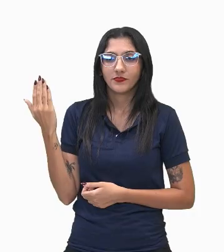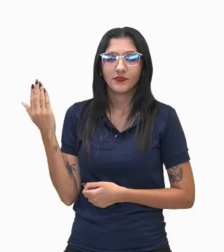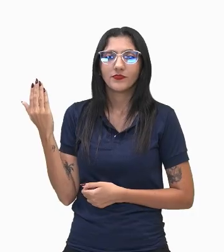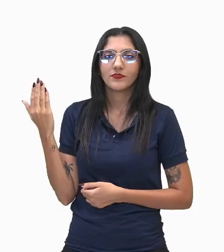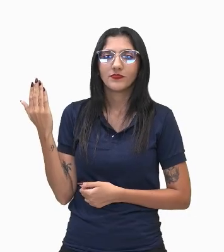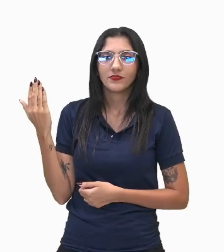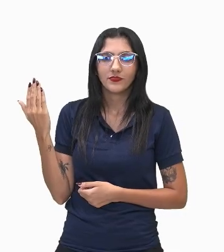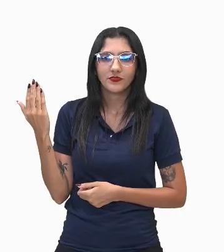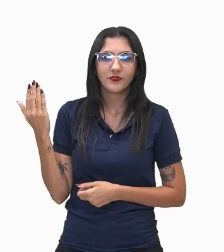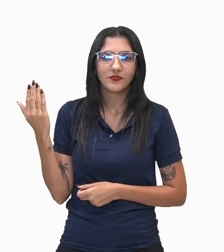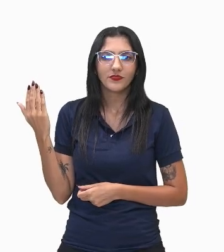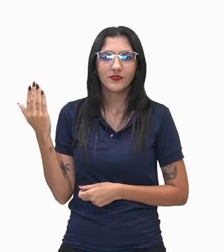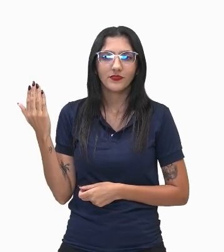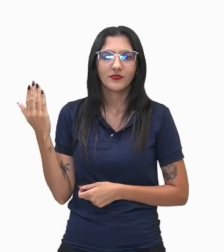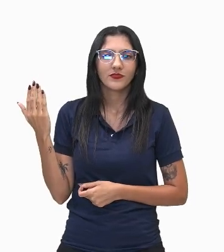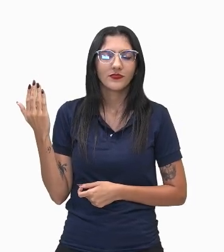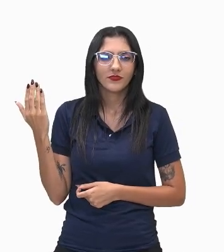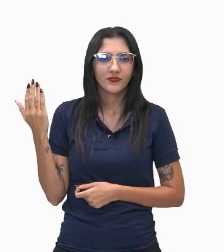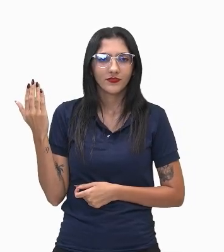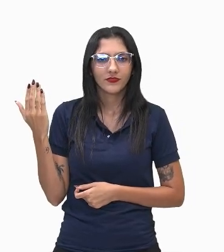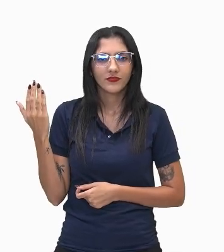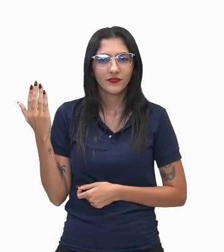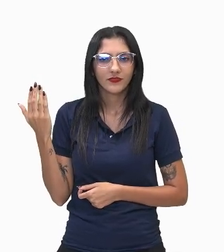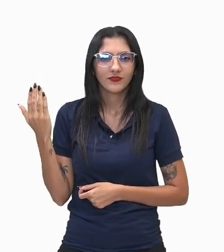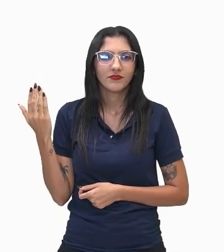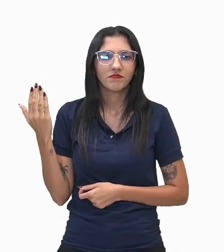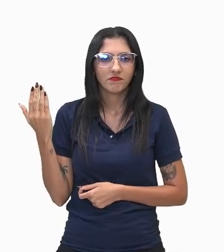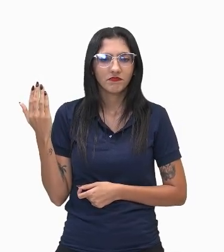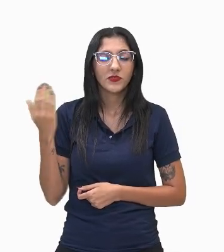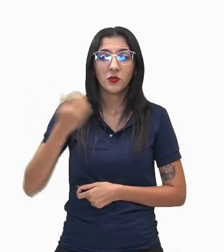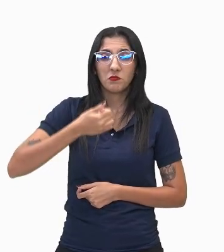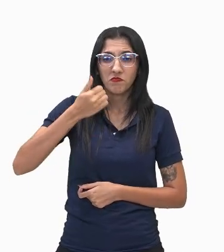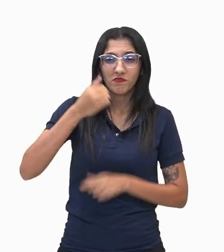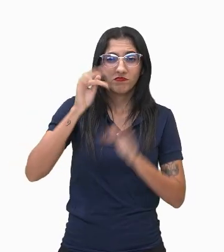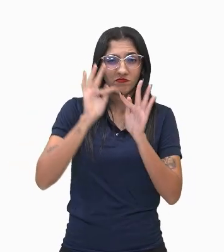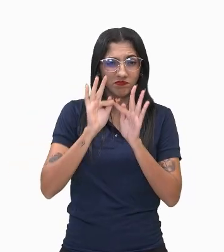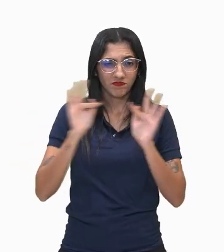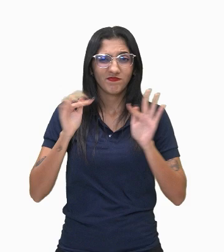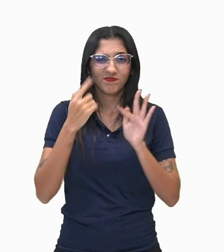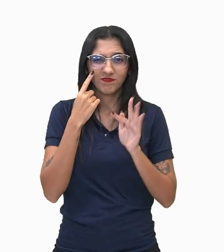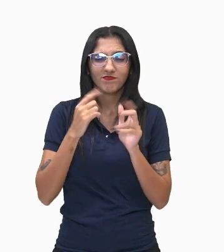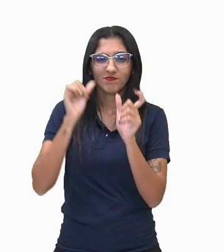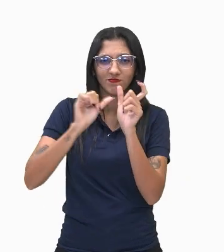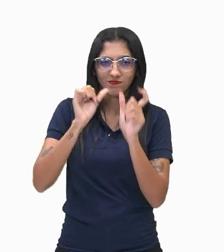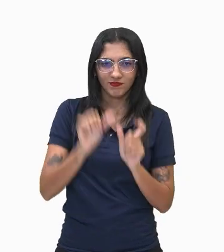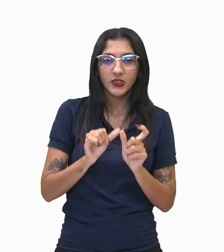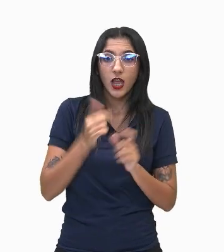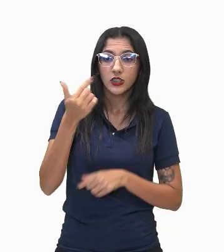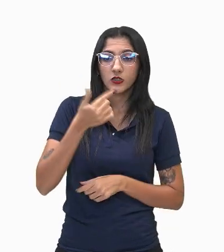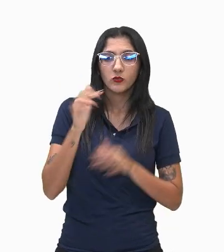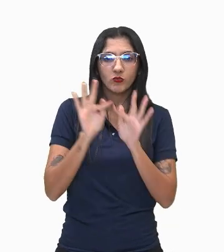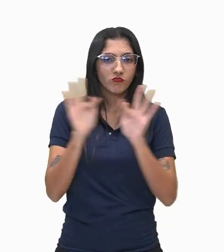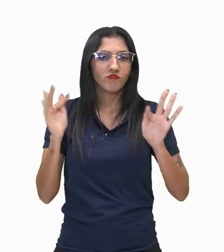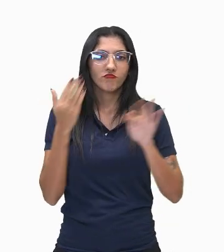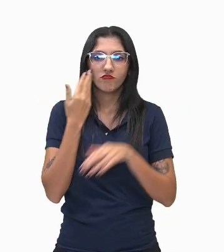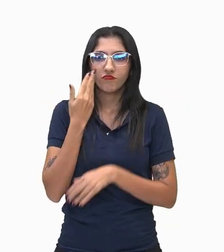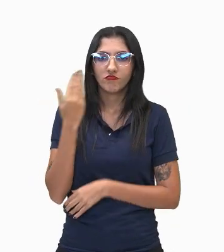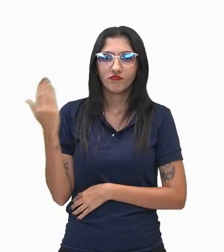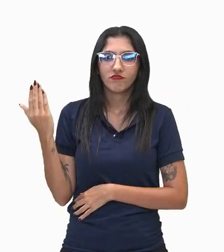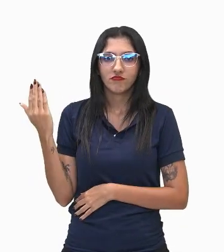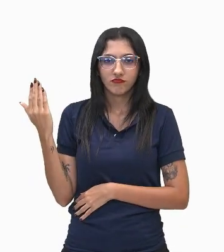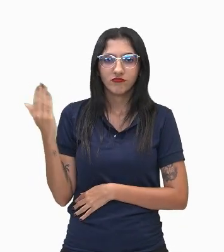ao cinema, o filme já começara. O avião partira quando chegamos